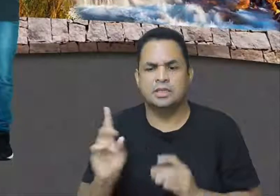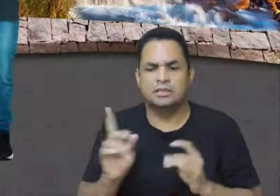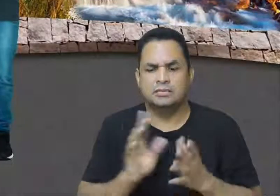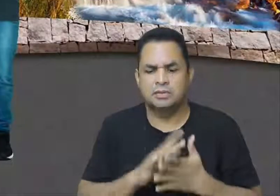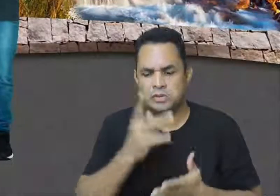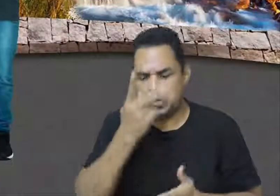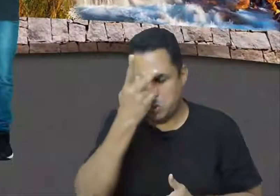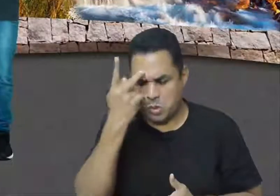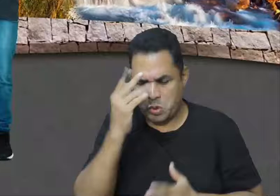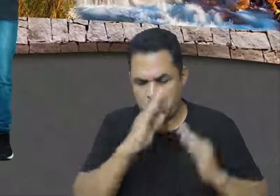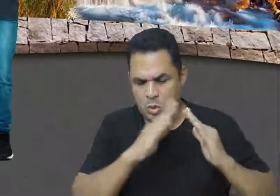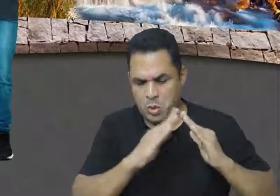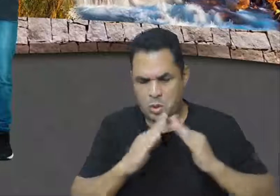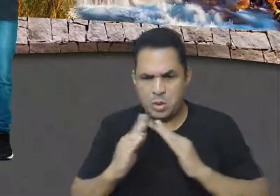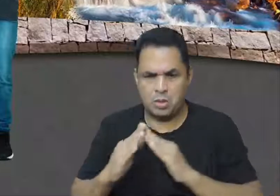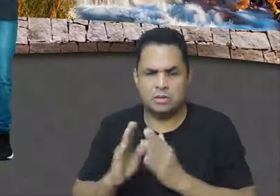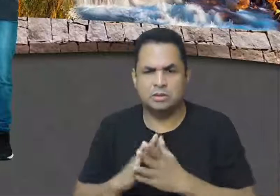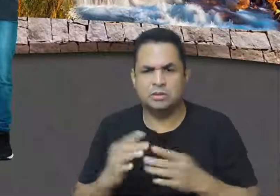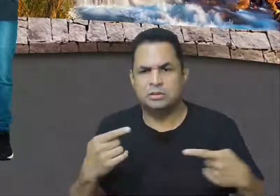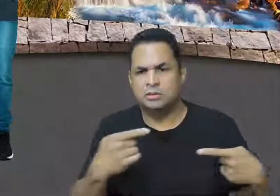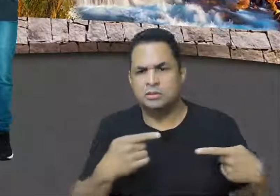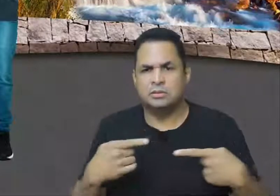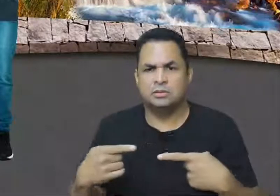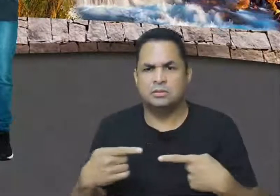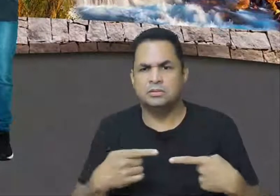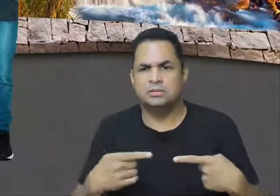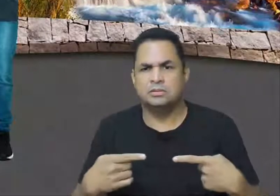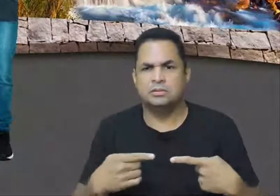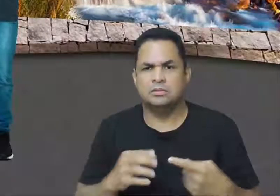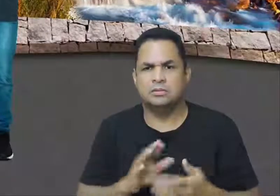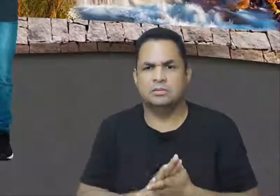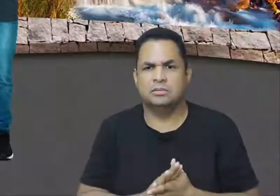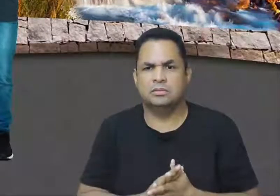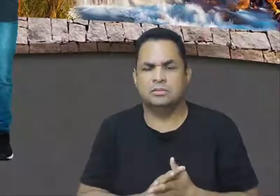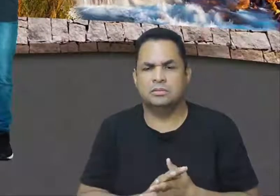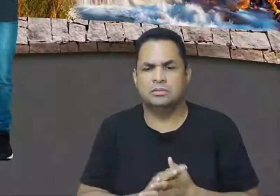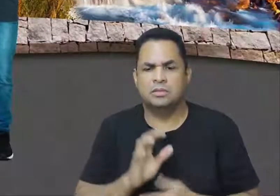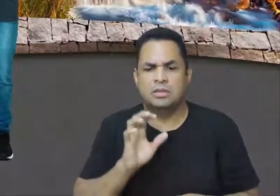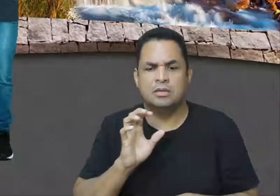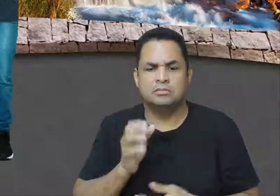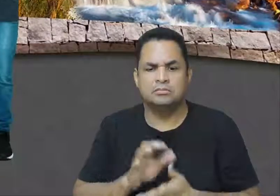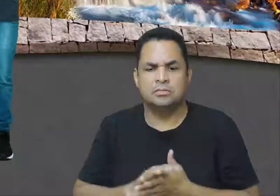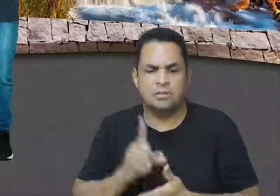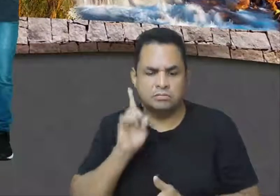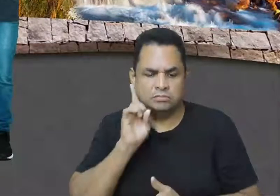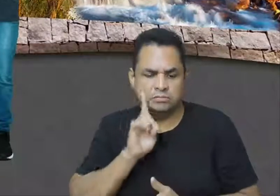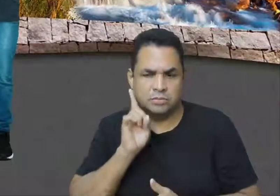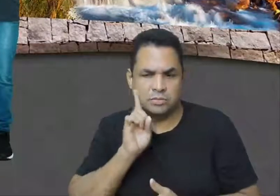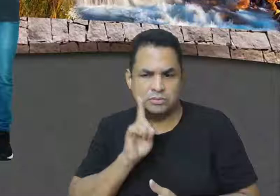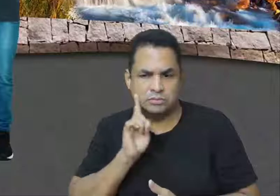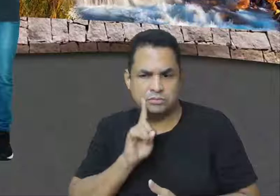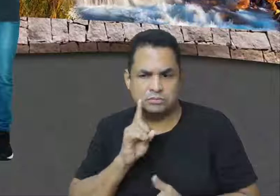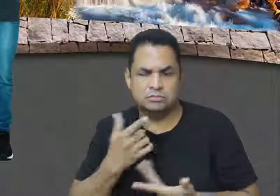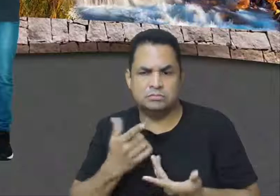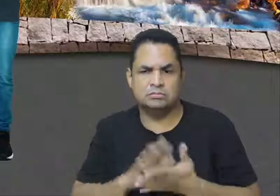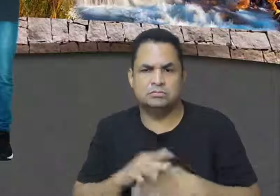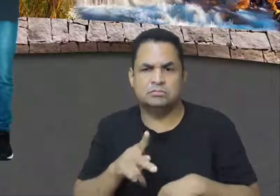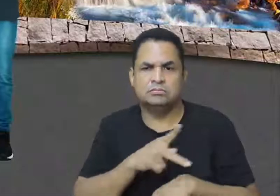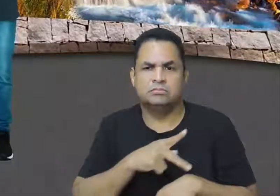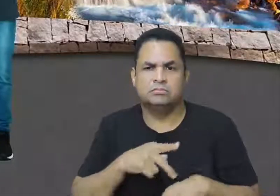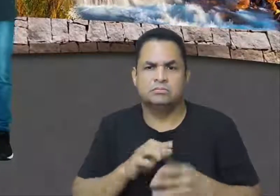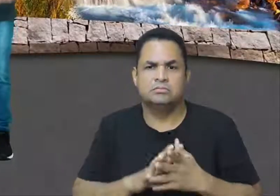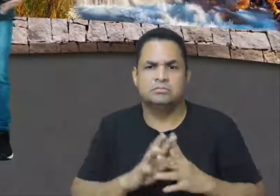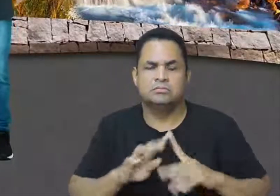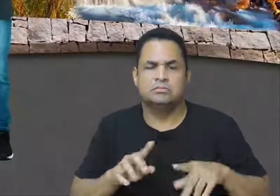habitantes. Está relacionado aos Estados Unidos. Mas hoje o